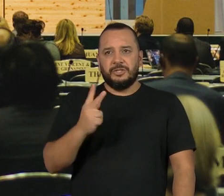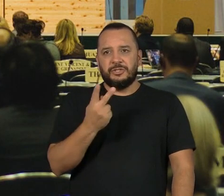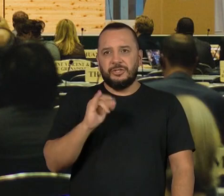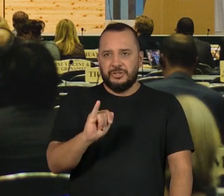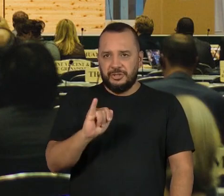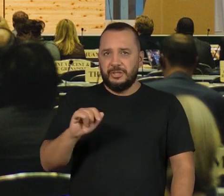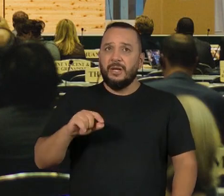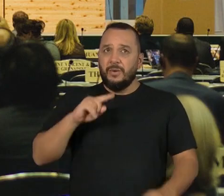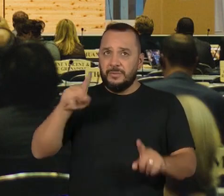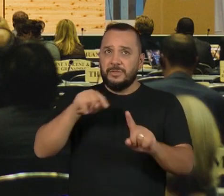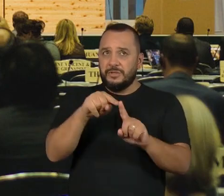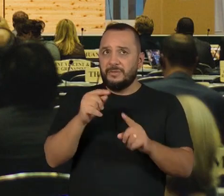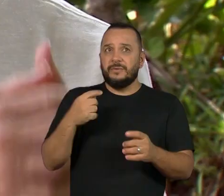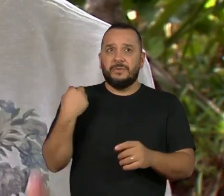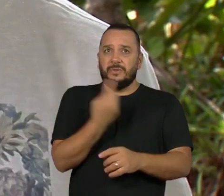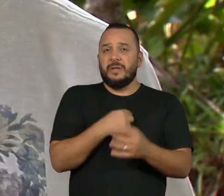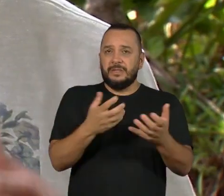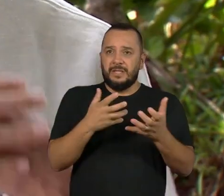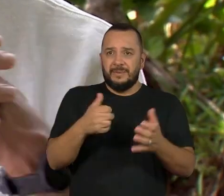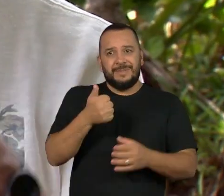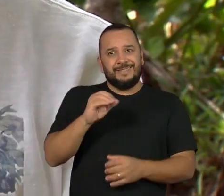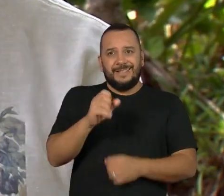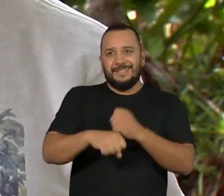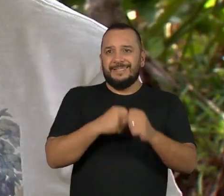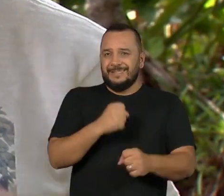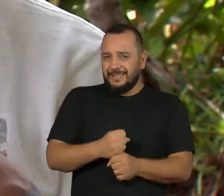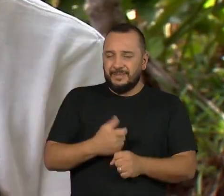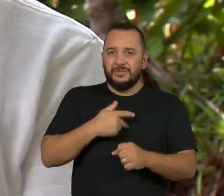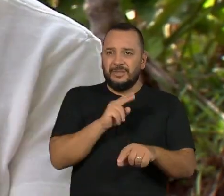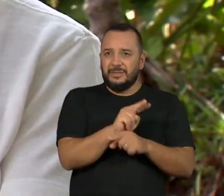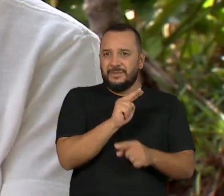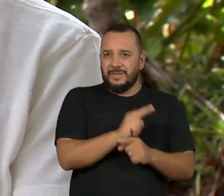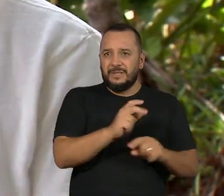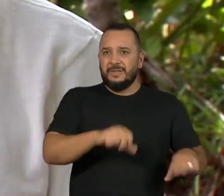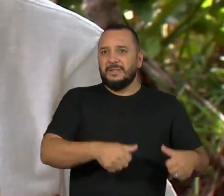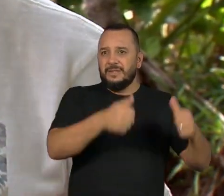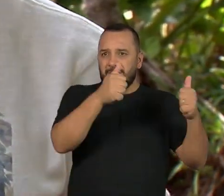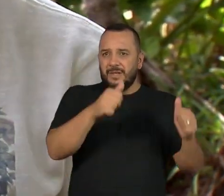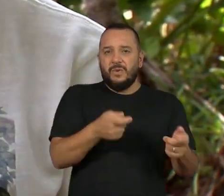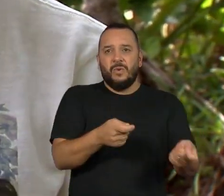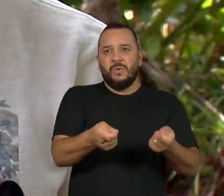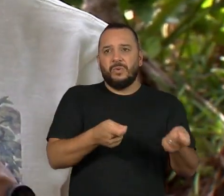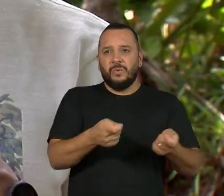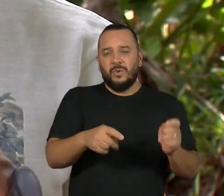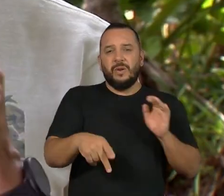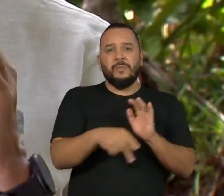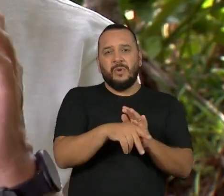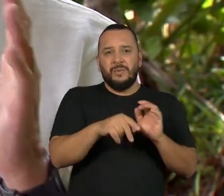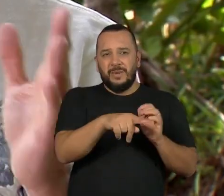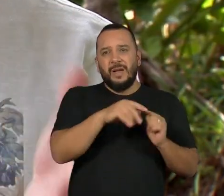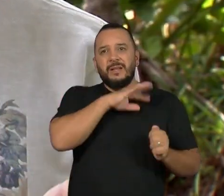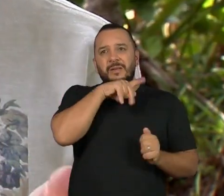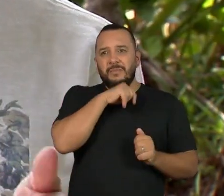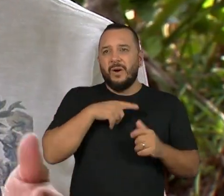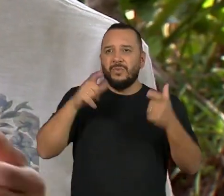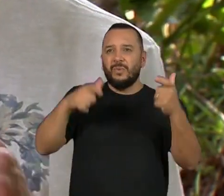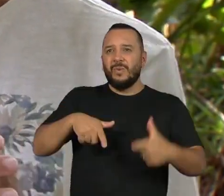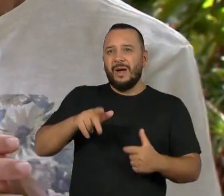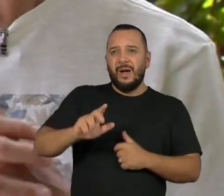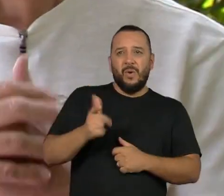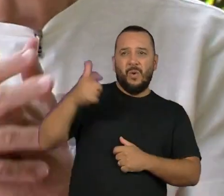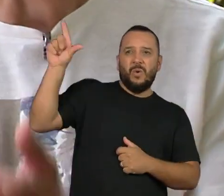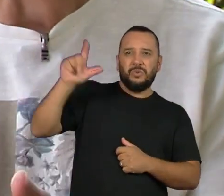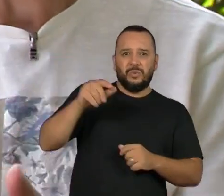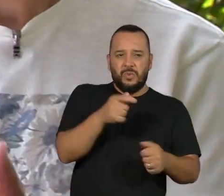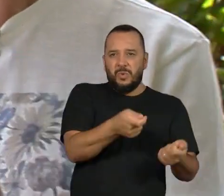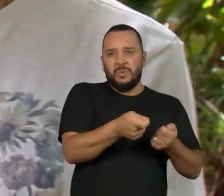que a gente quer chegar em 10 anos em termos de conservação, de restauração, de controle de espécies exóticas. Então são grandes guias, né?